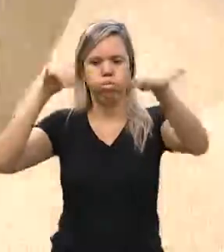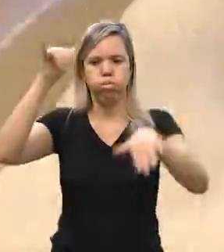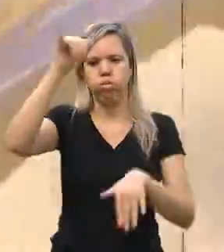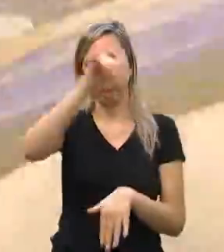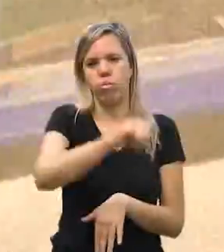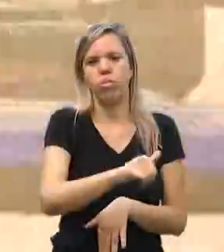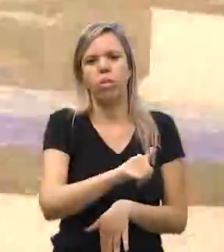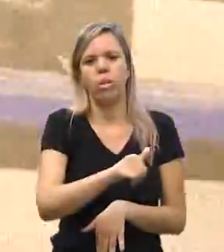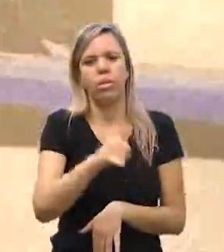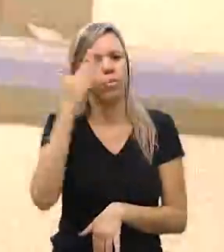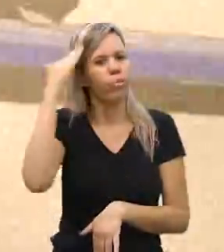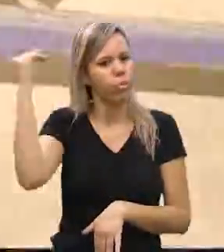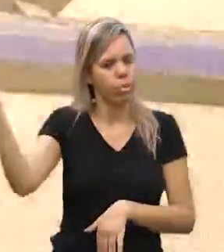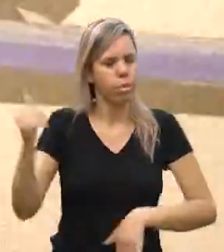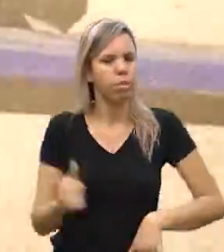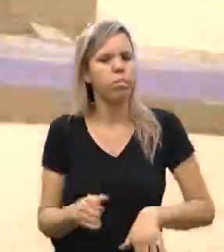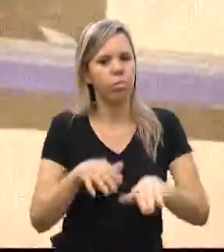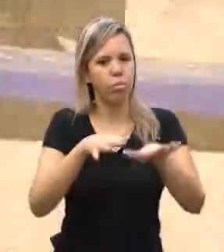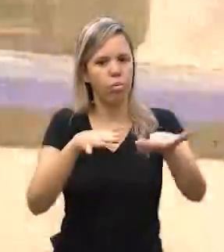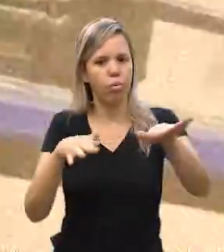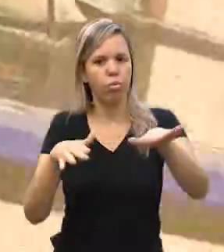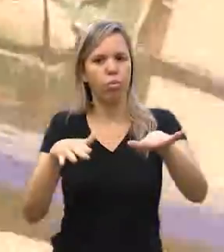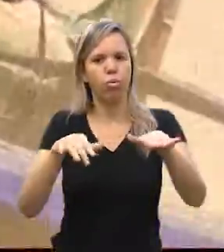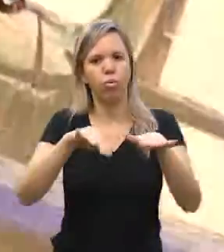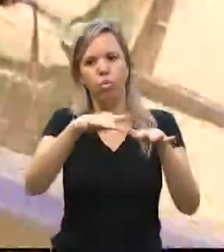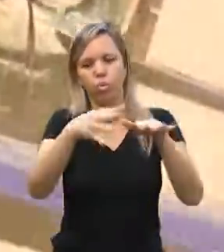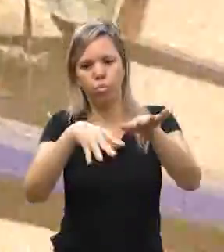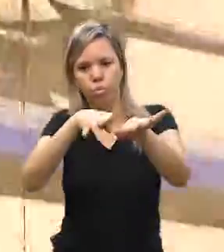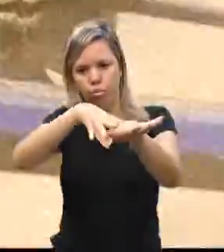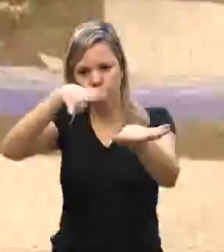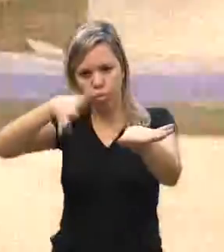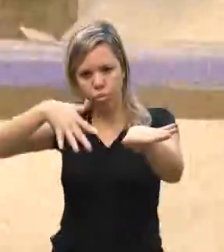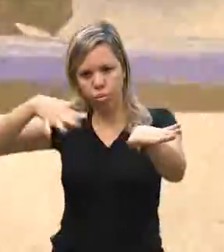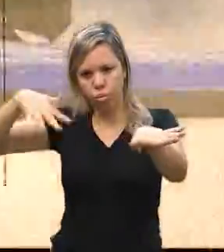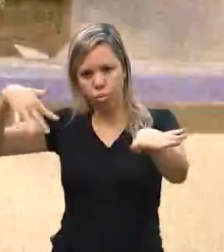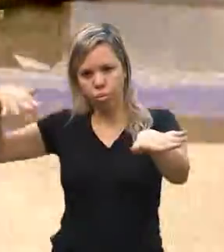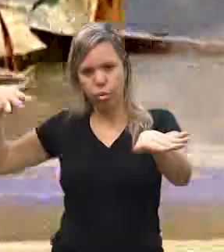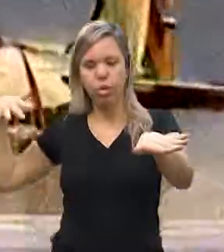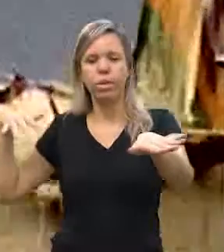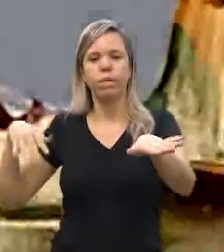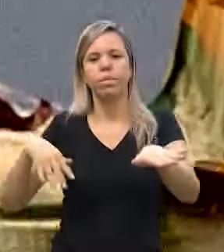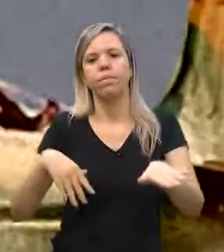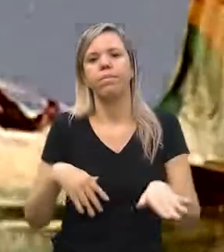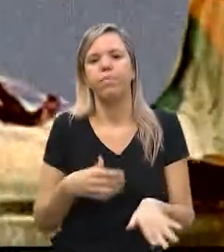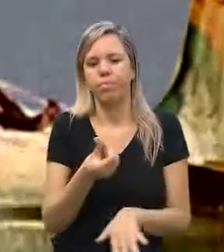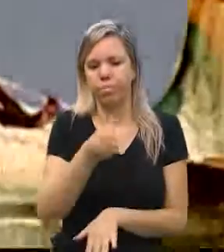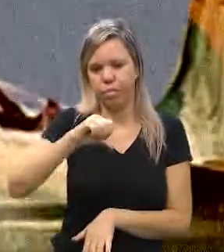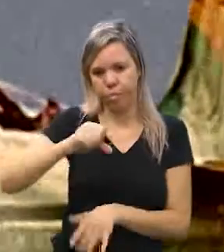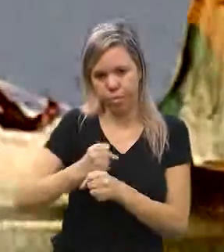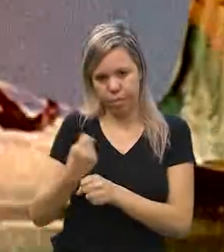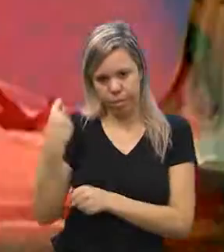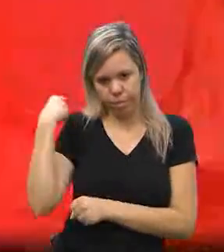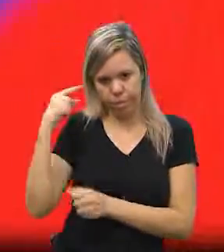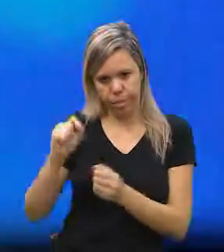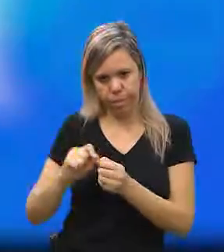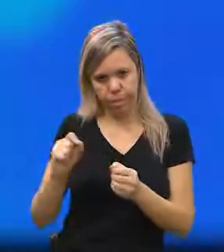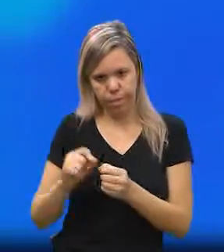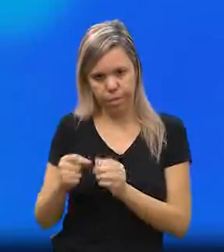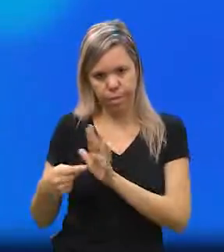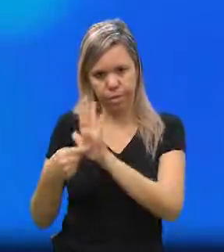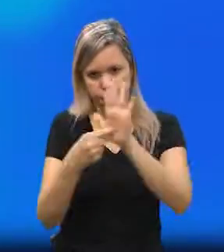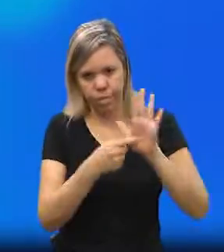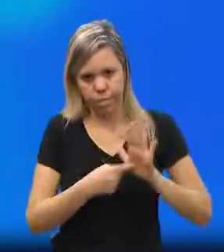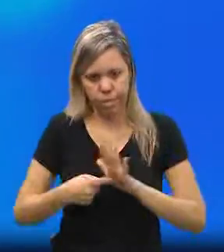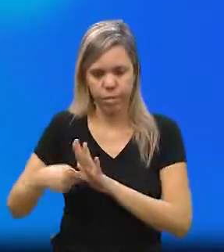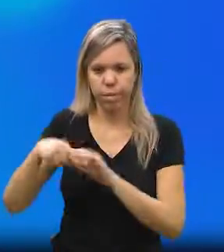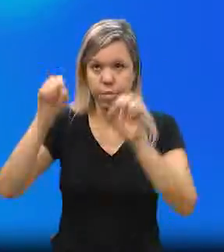Aérea, a famosa Esquadrilha da Fumaça. Que legal, hein? Portanto, há 69 anos, fazendo as